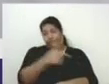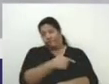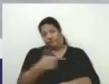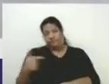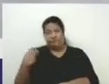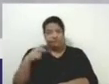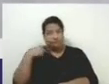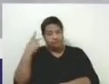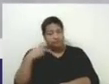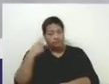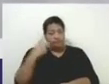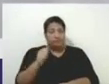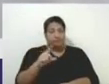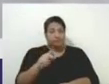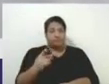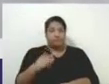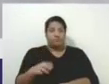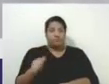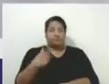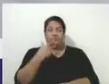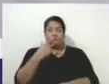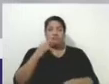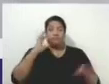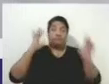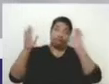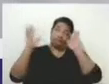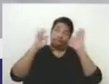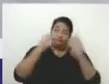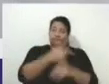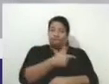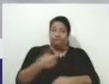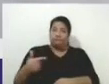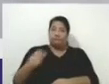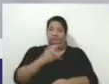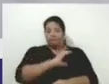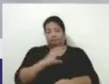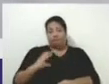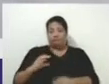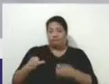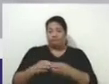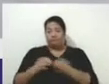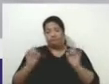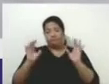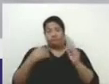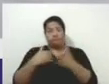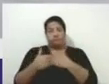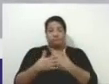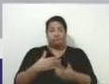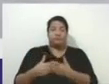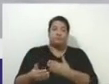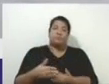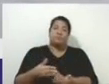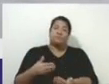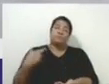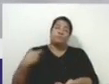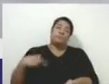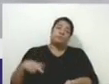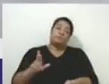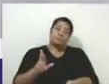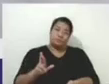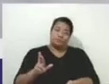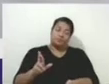de reflexão, para os cristãos, sejam eles de qualquer igreja que for,